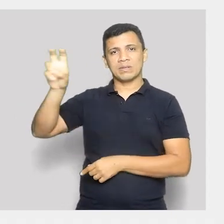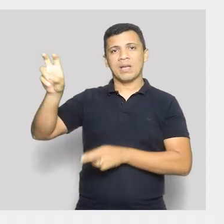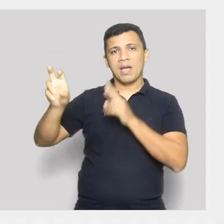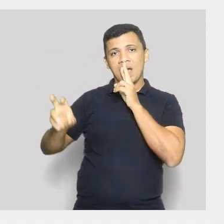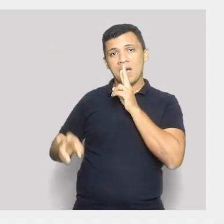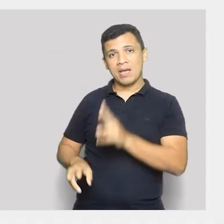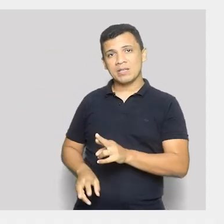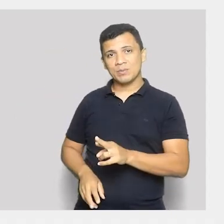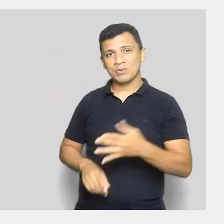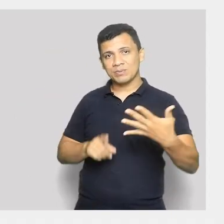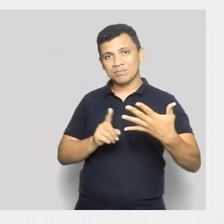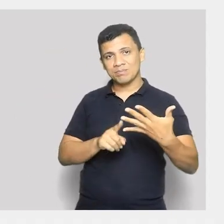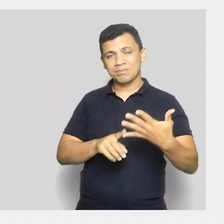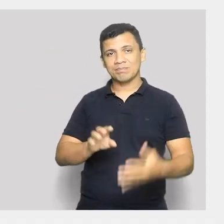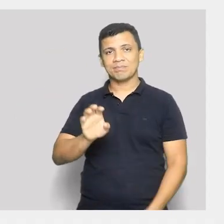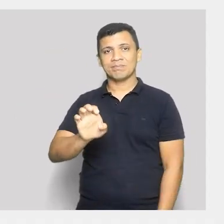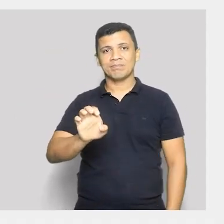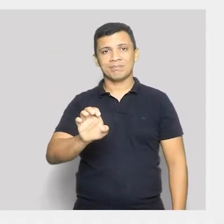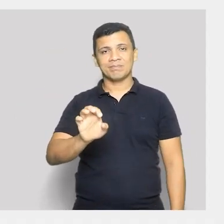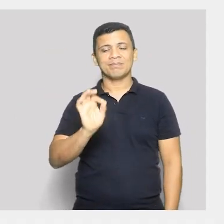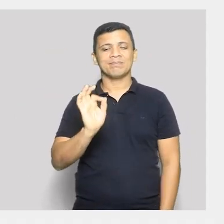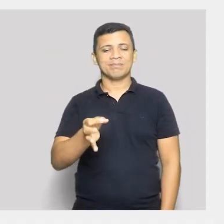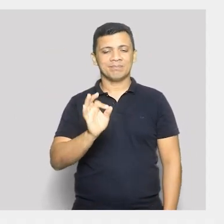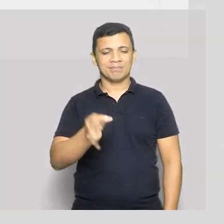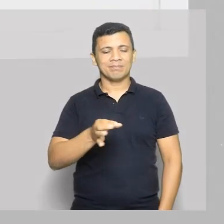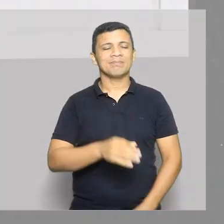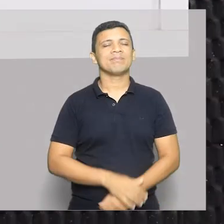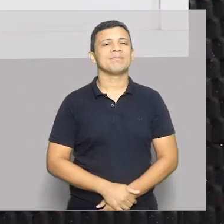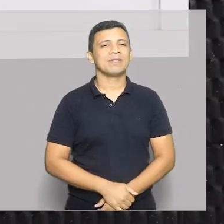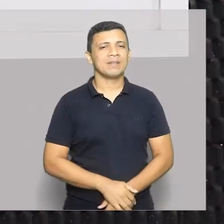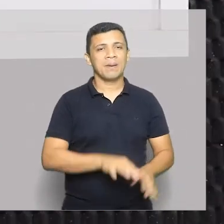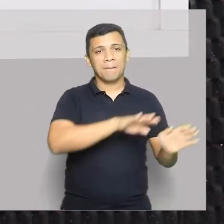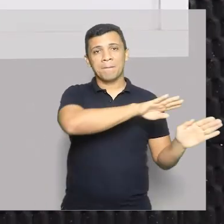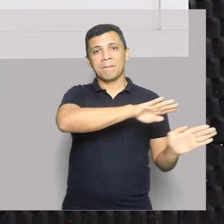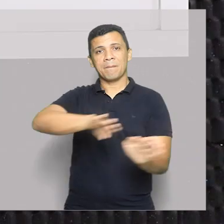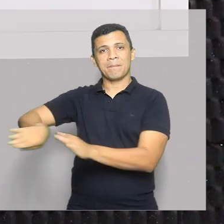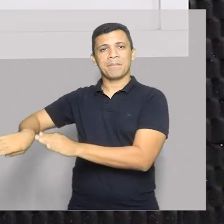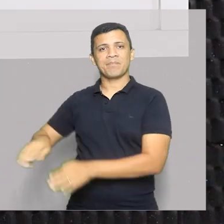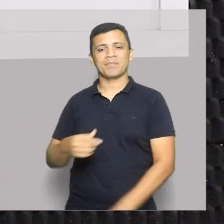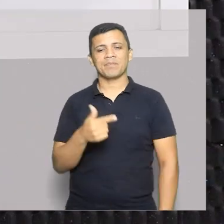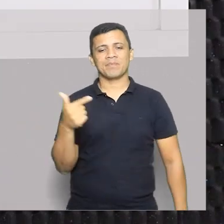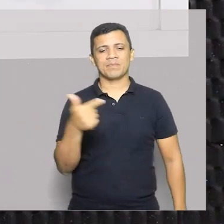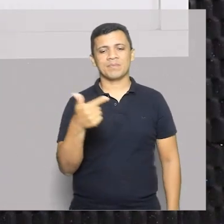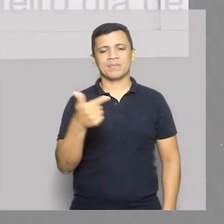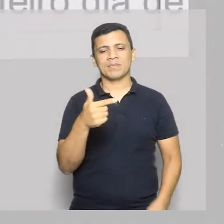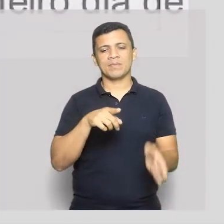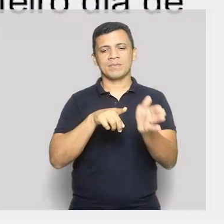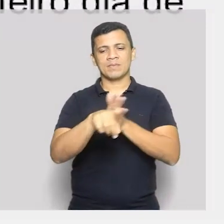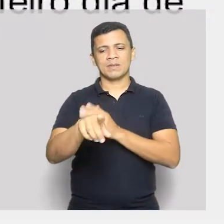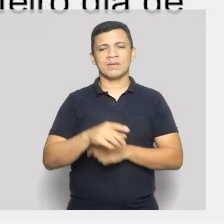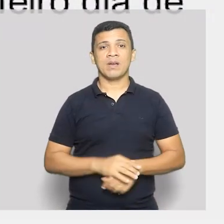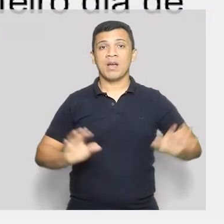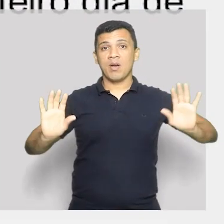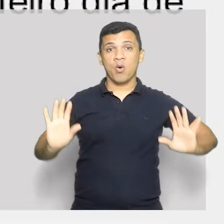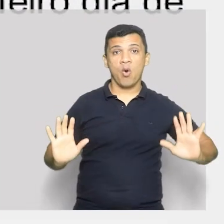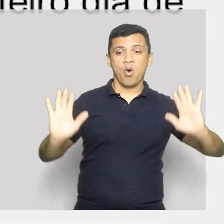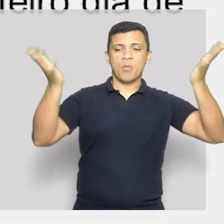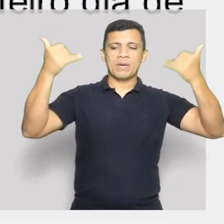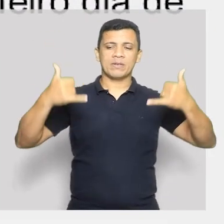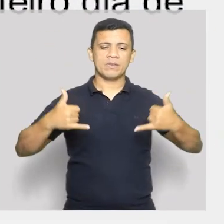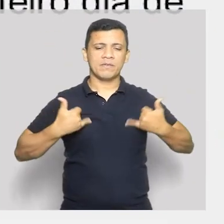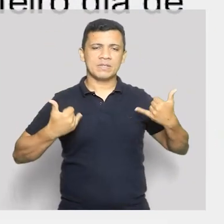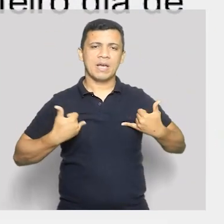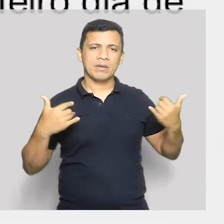E. Beleza, turma? Massa! Vamos para a segunda questão. Para comemorar o aniversário